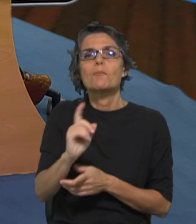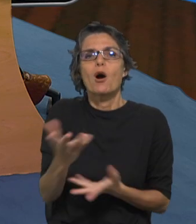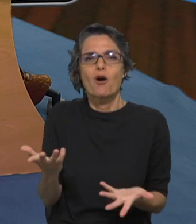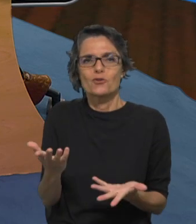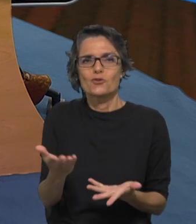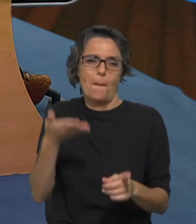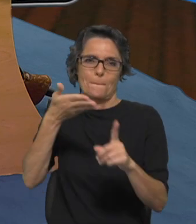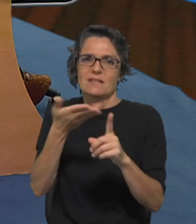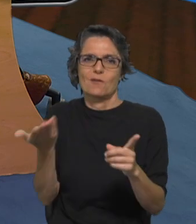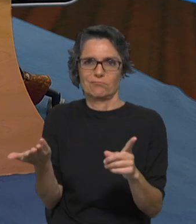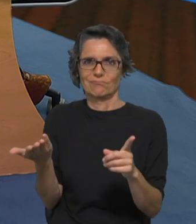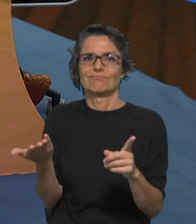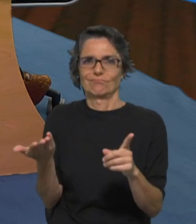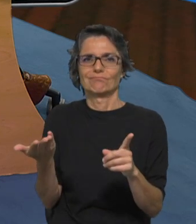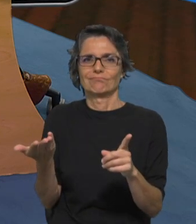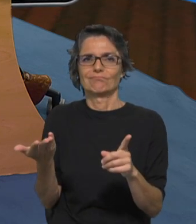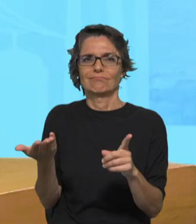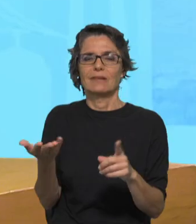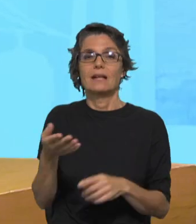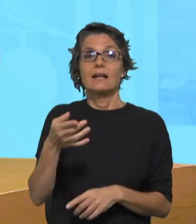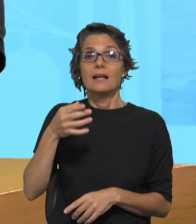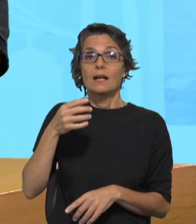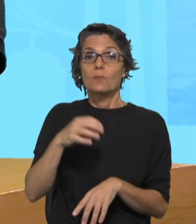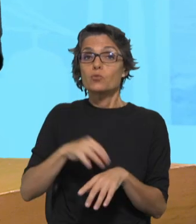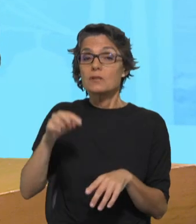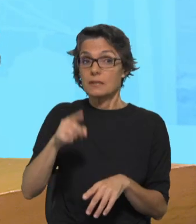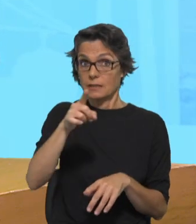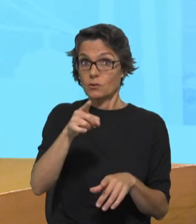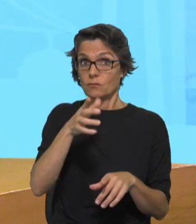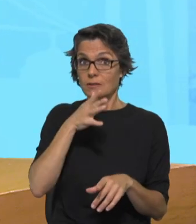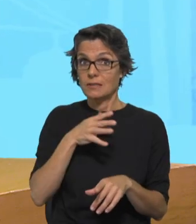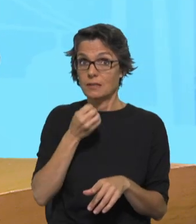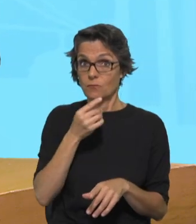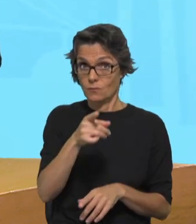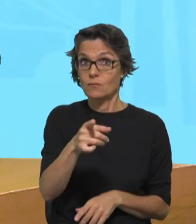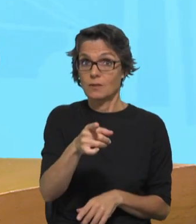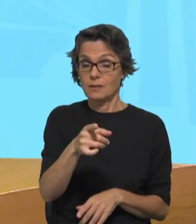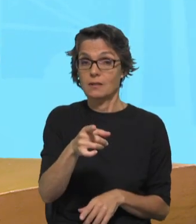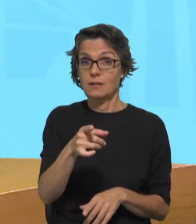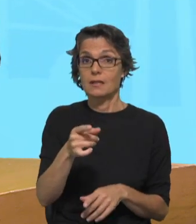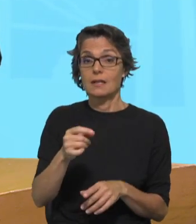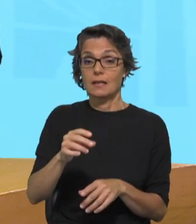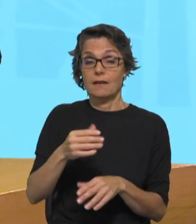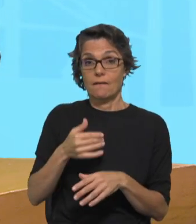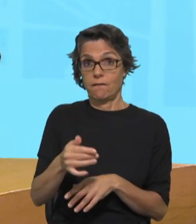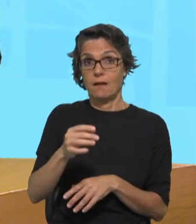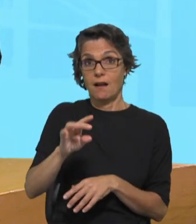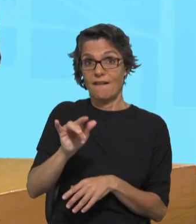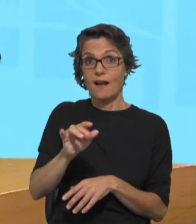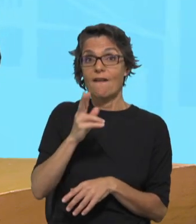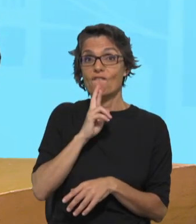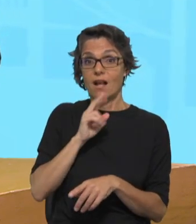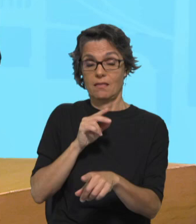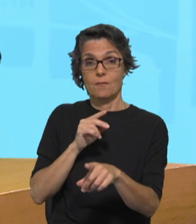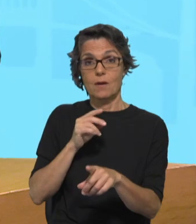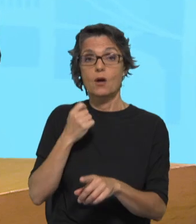postura missionária. Nesse aspecto, e o Henrique também estava a dizer que agora em breve começa em Fátima um curso de